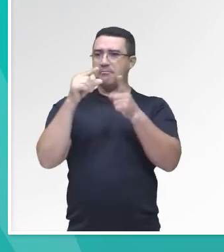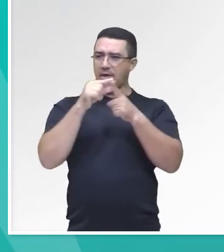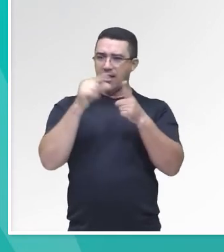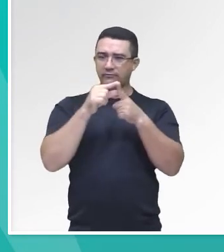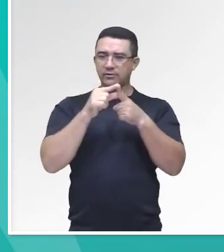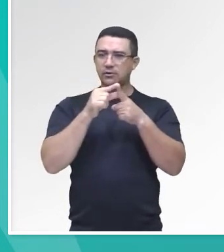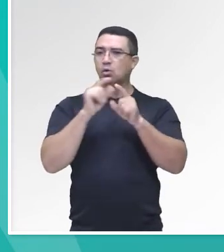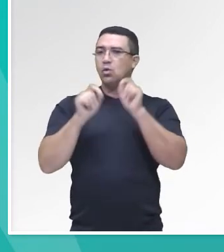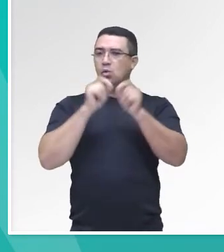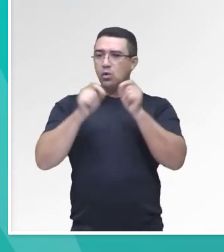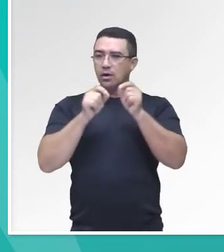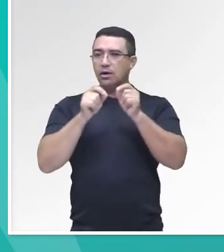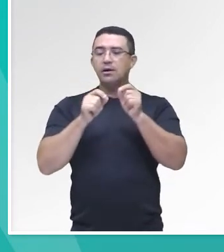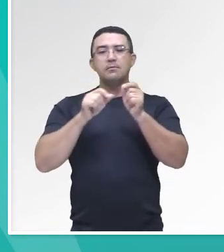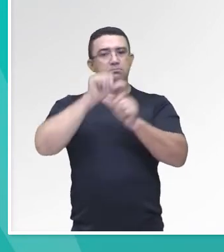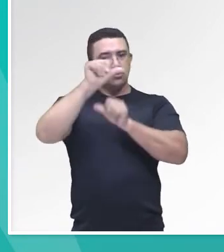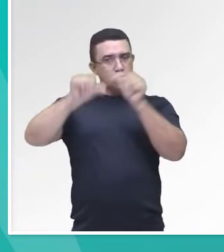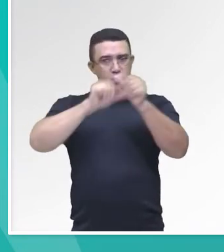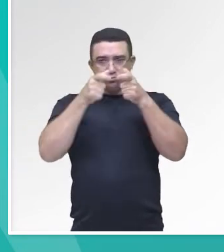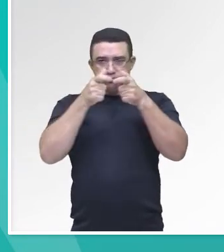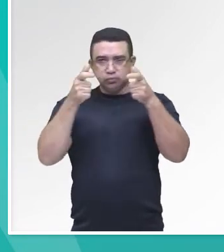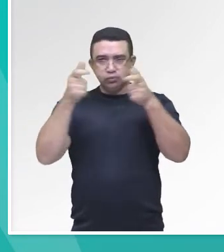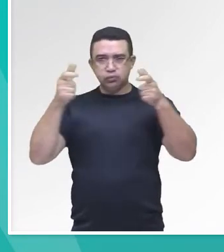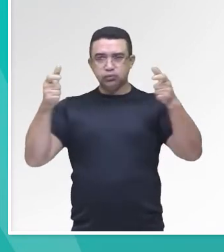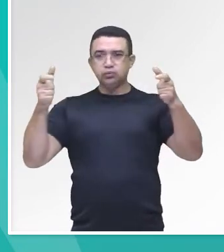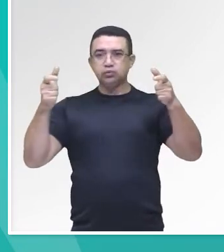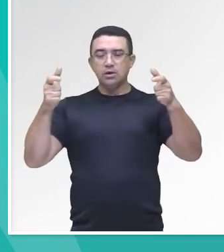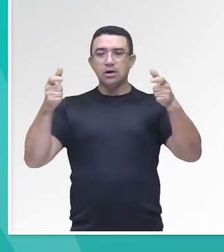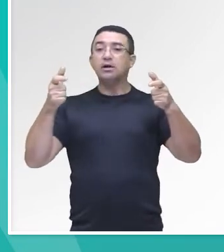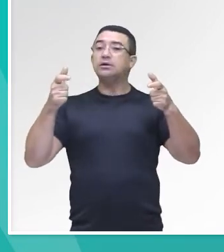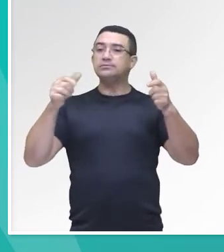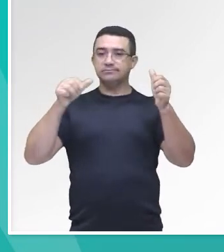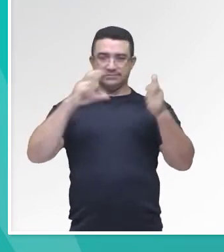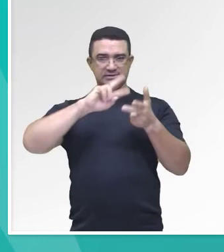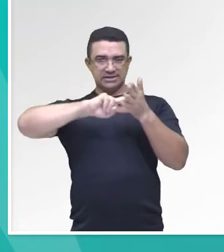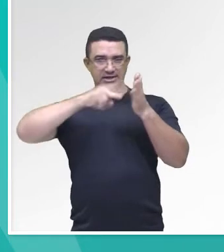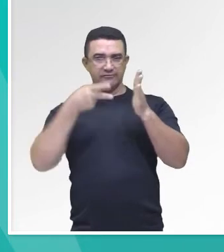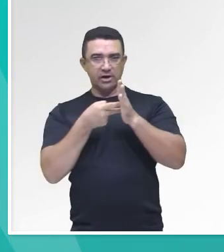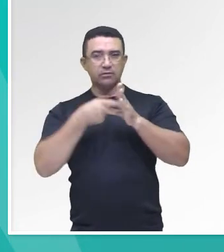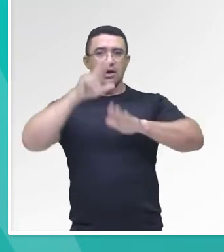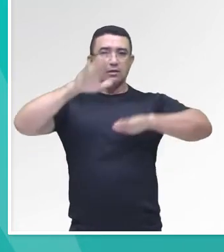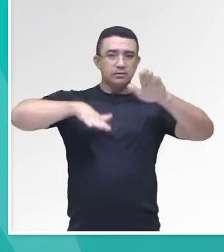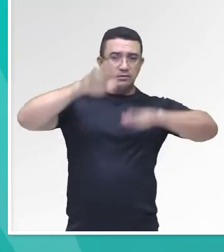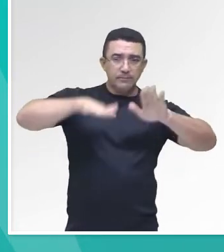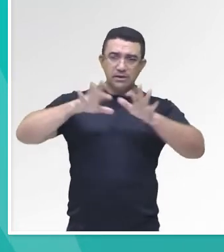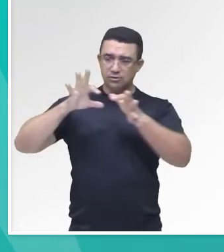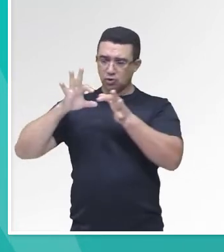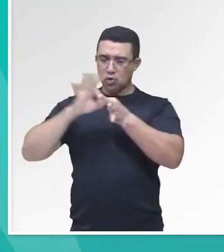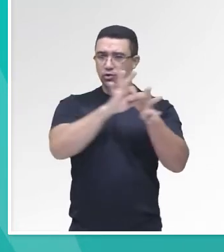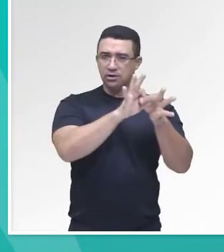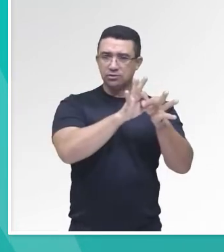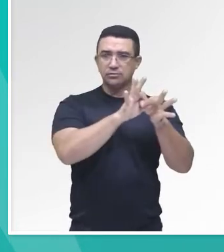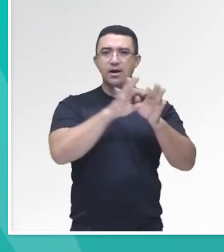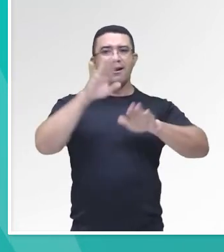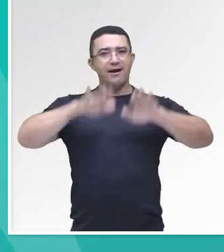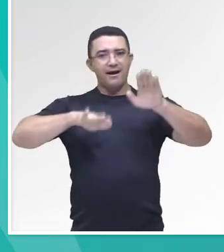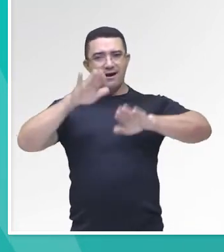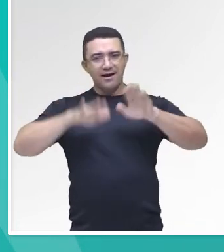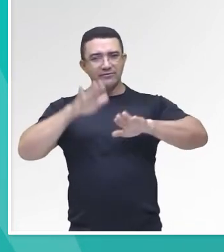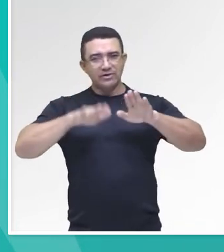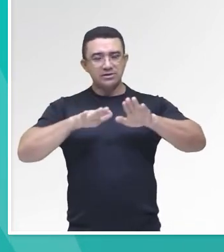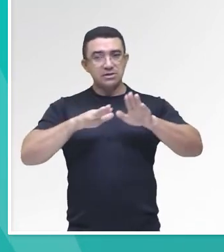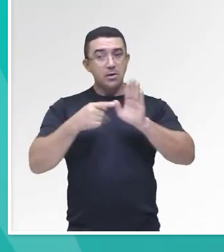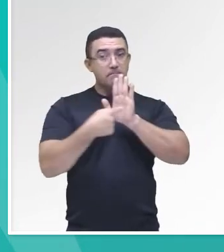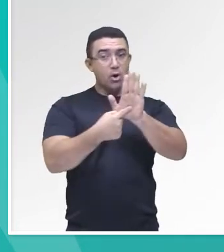sua significação mediante a circunstância em que a mesma é utilizada, assumindo um sentido figurado e